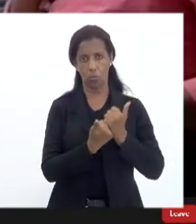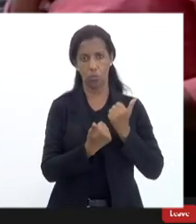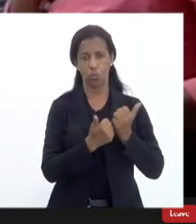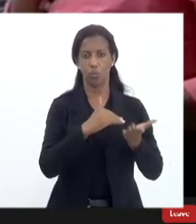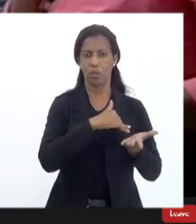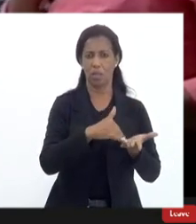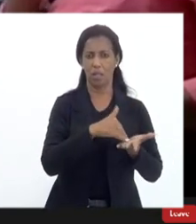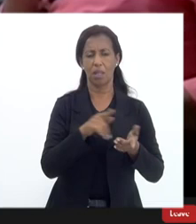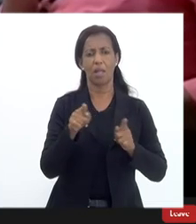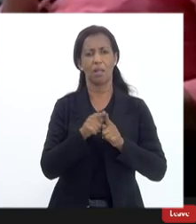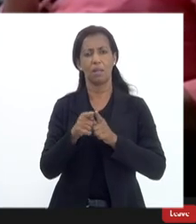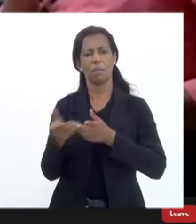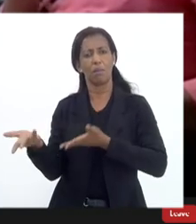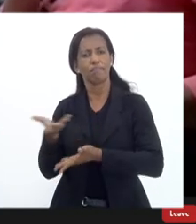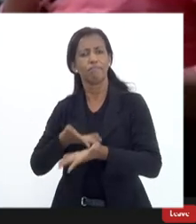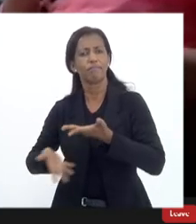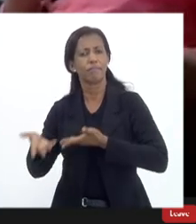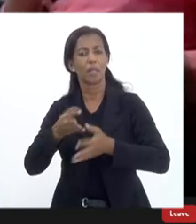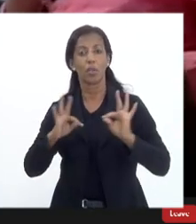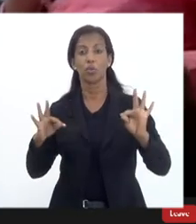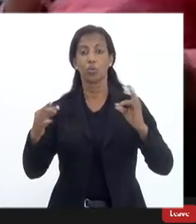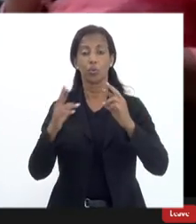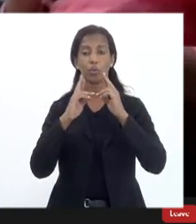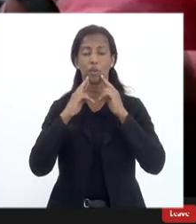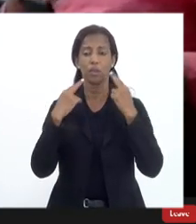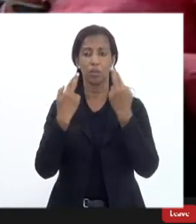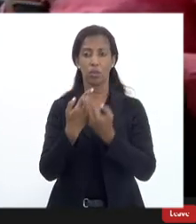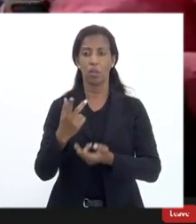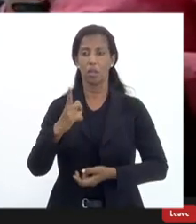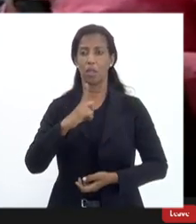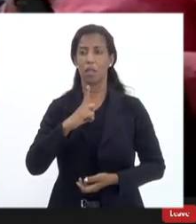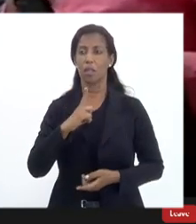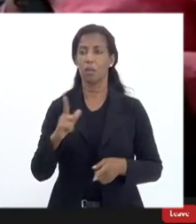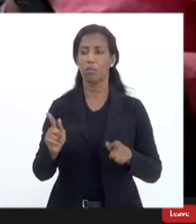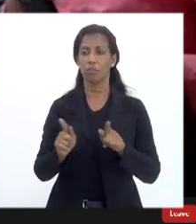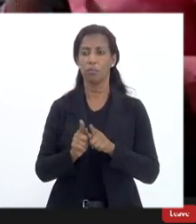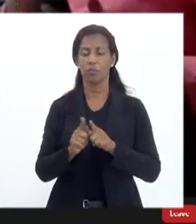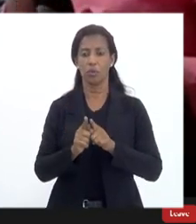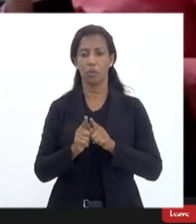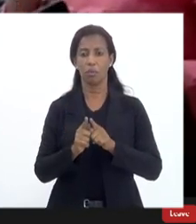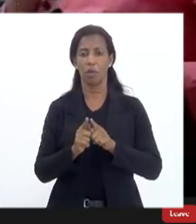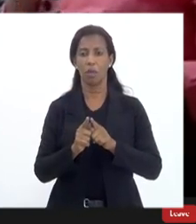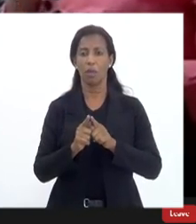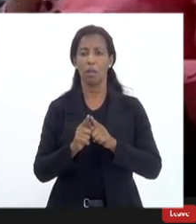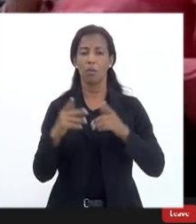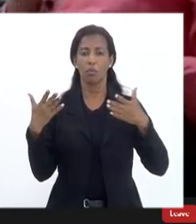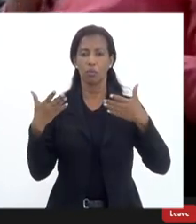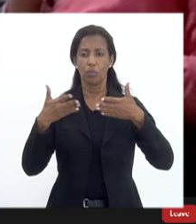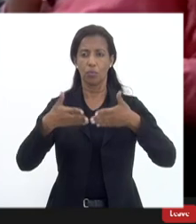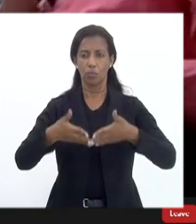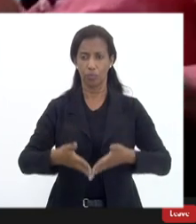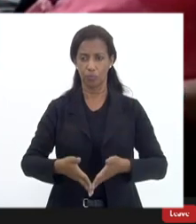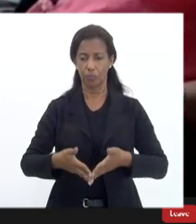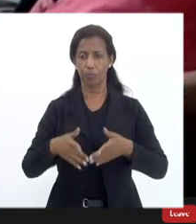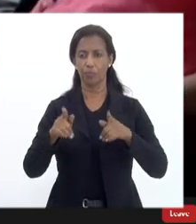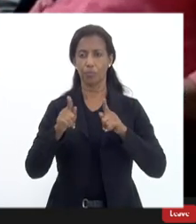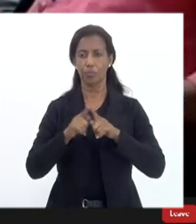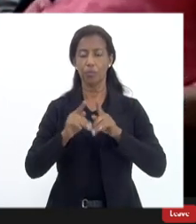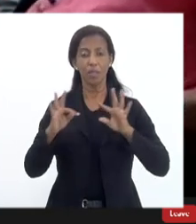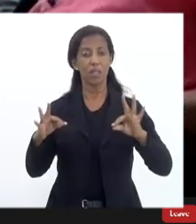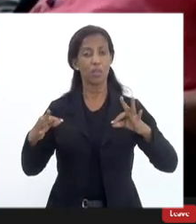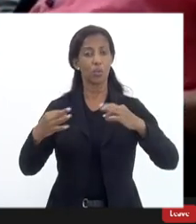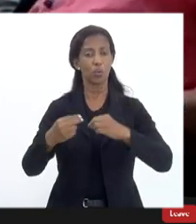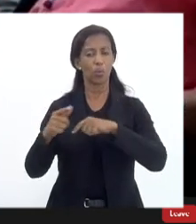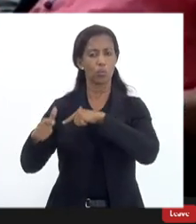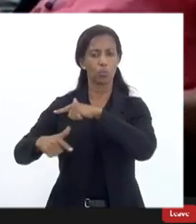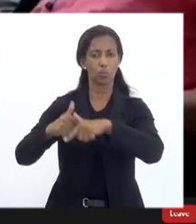ensino tem participado também de todas as reuniões e temos nos debruçado na análise do PIAI, que é,